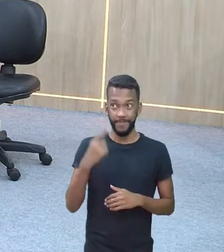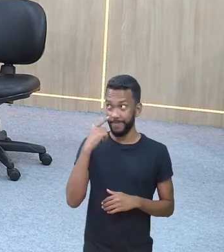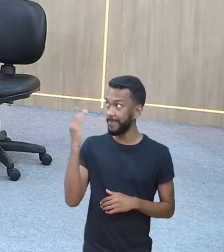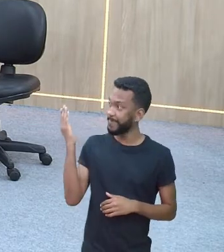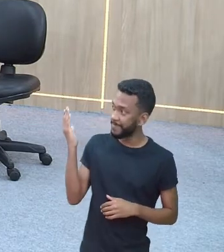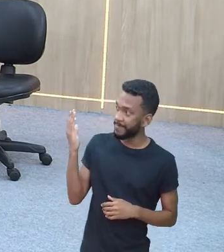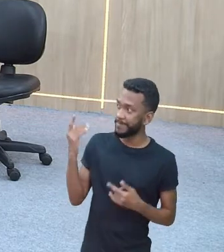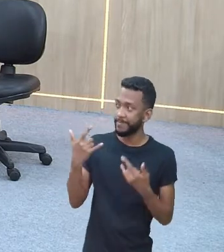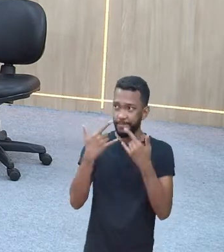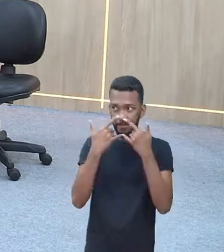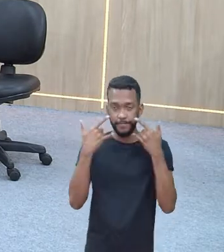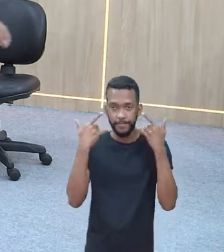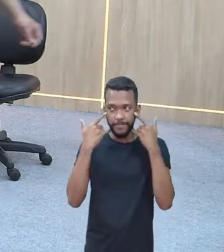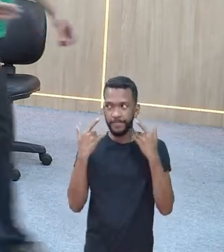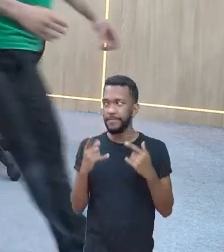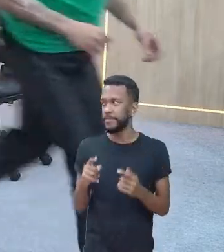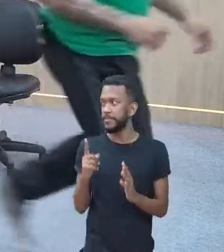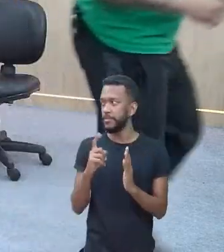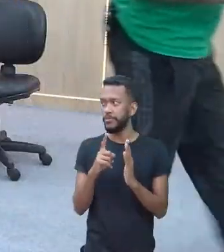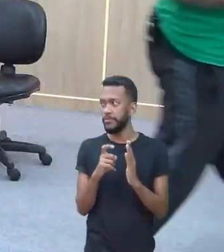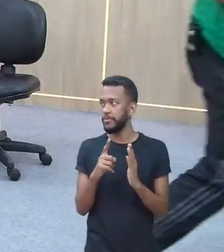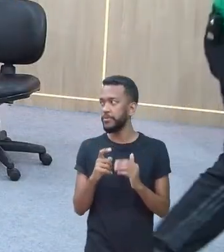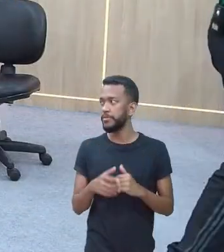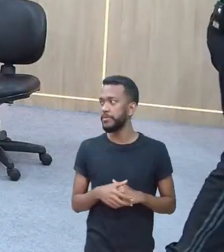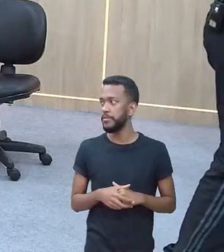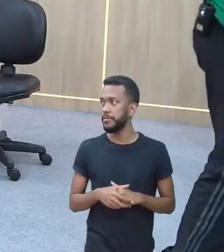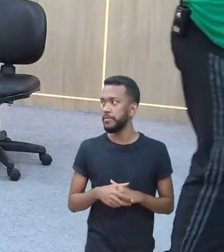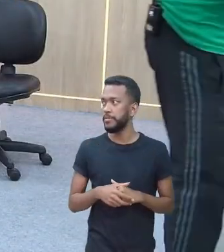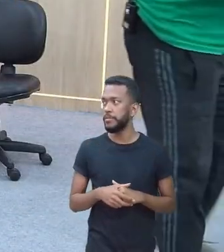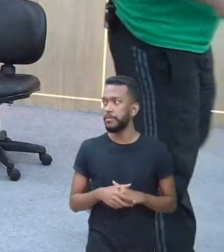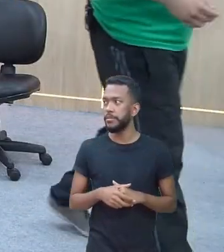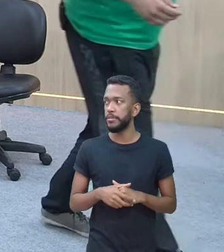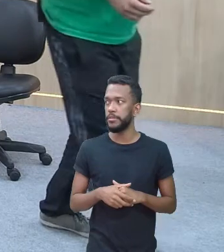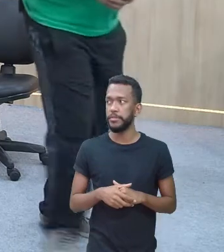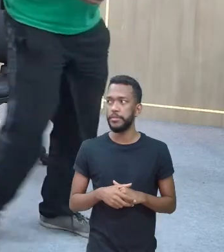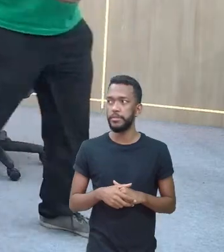Colocar a máscara, usar álcool em gel.